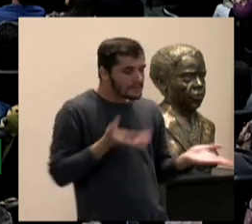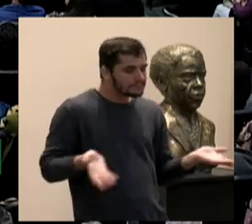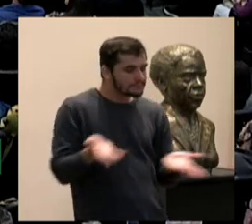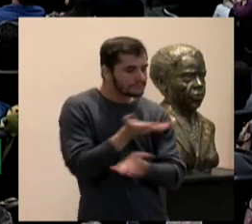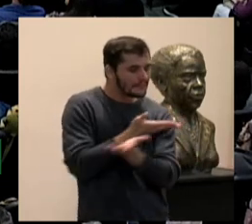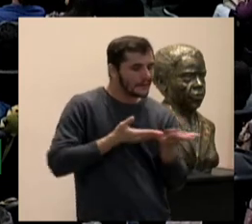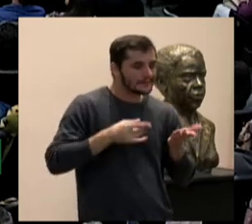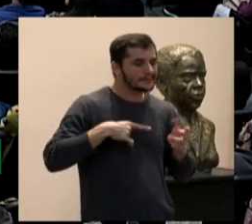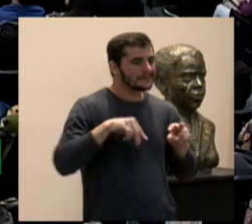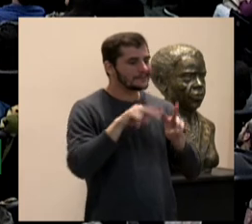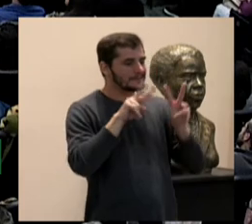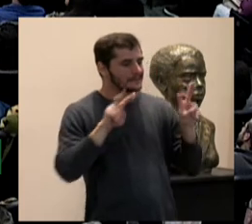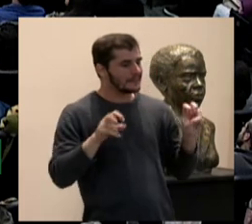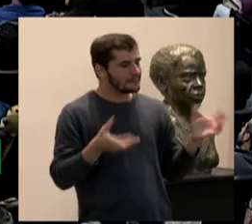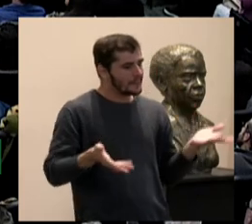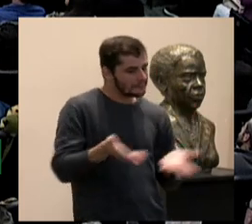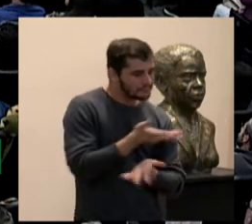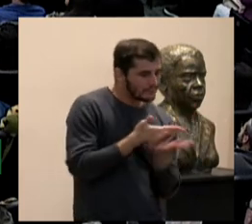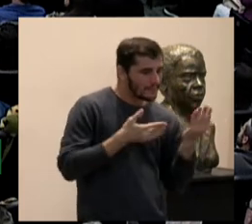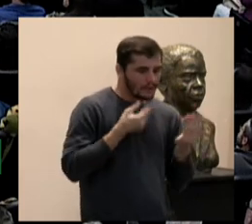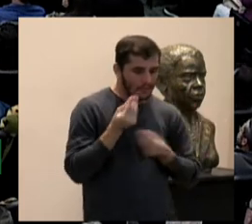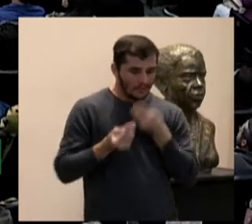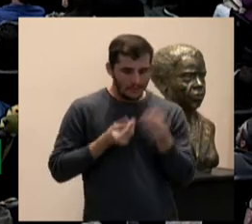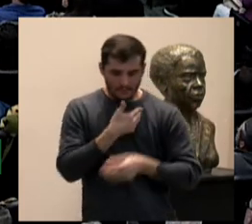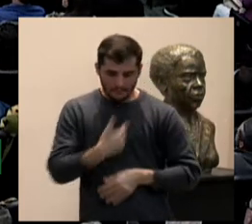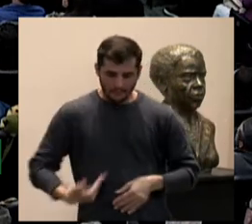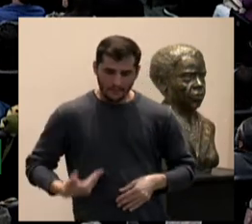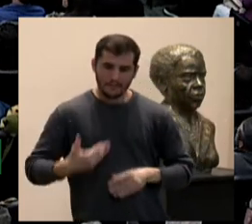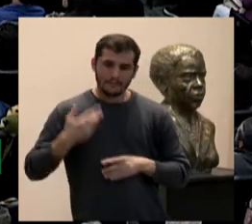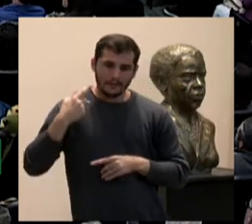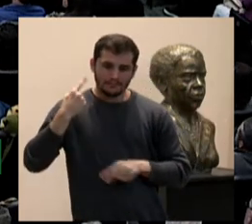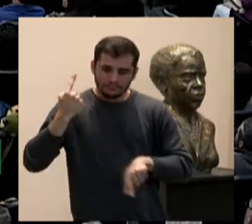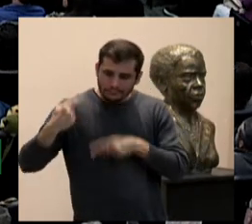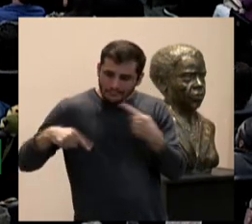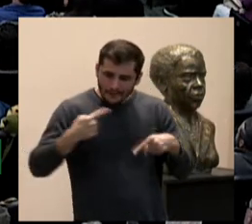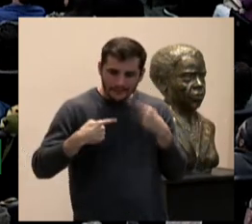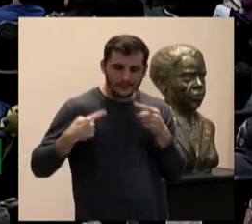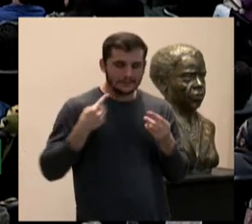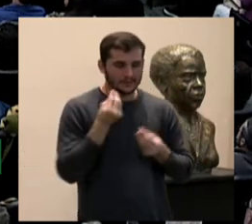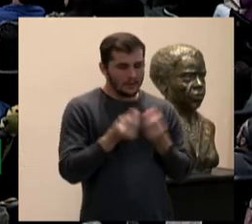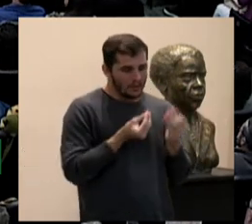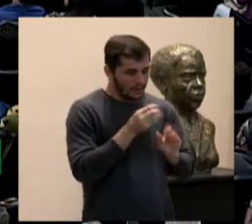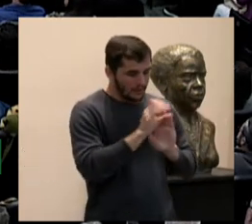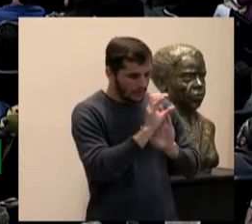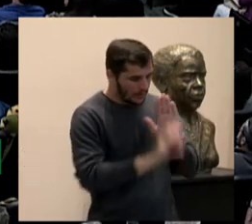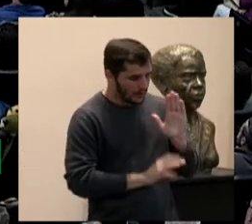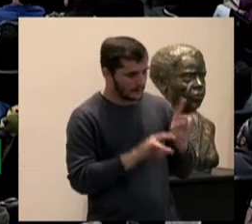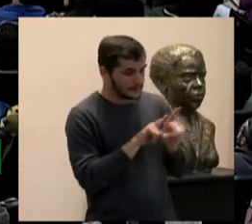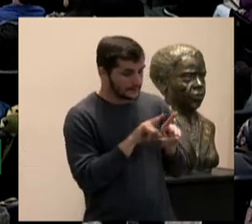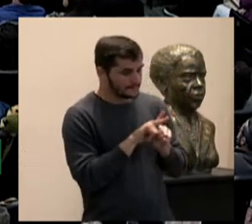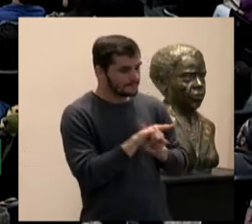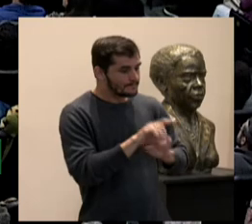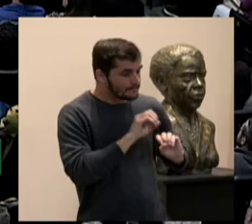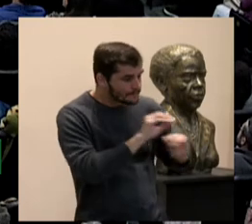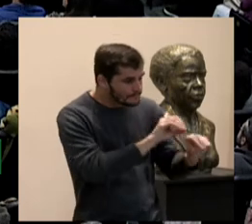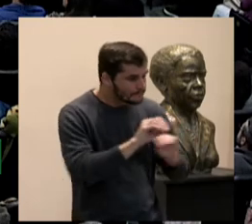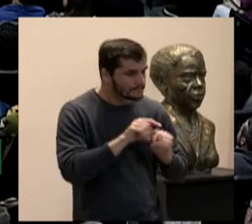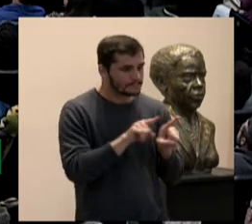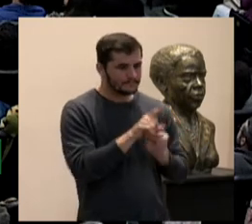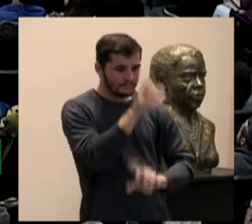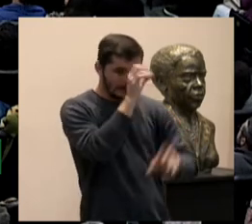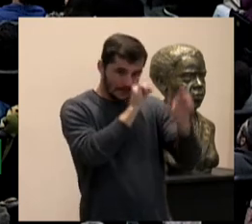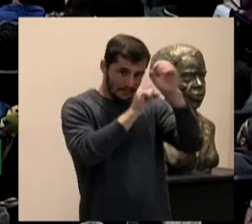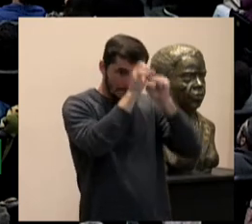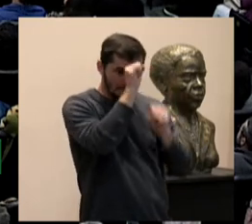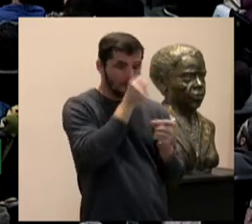diversas questões relacionadas a políticas públicas, relacionadas a currículo, relacionadas ao ensino, à aprendizagem, a